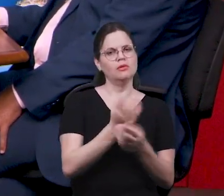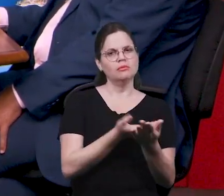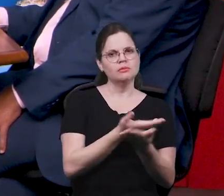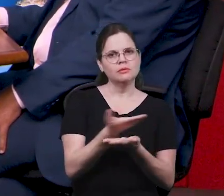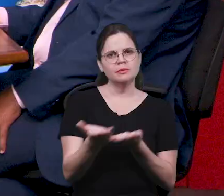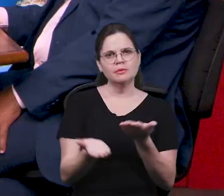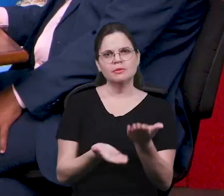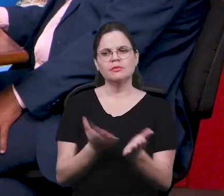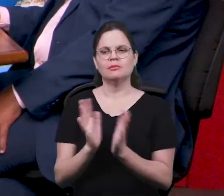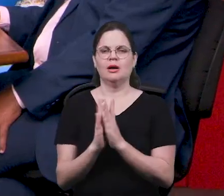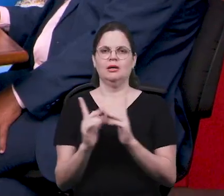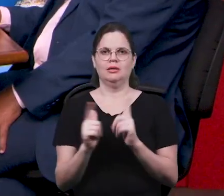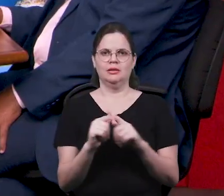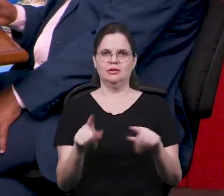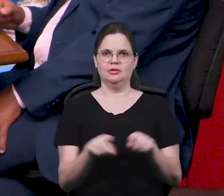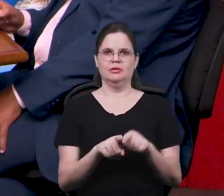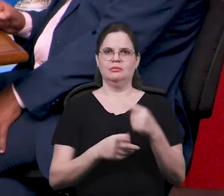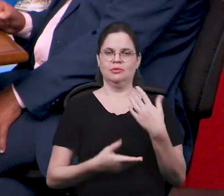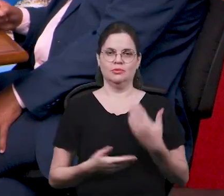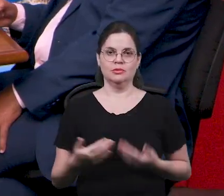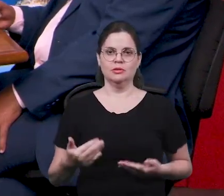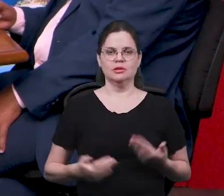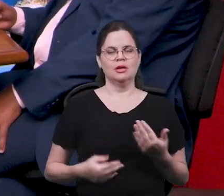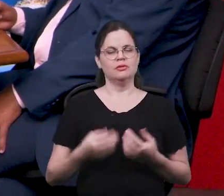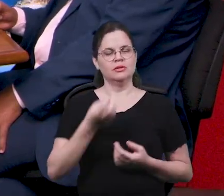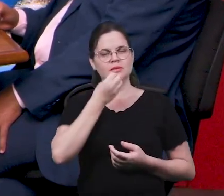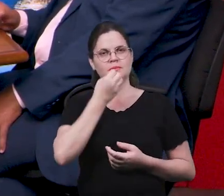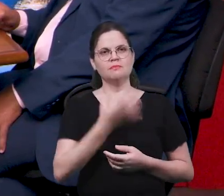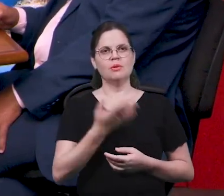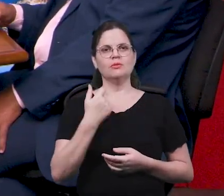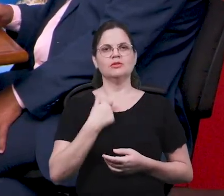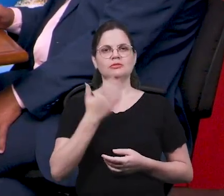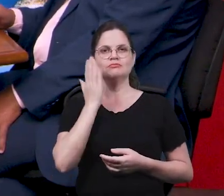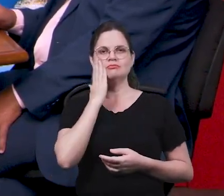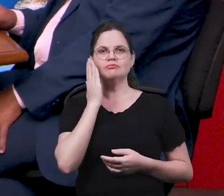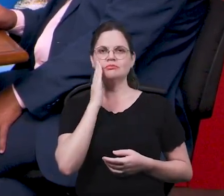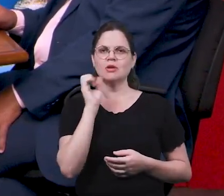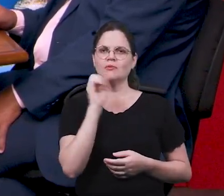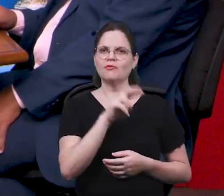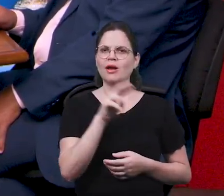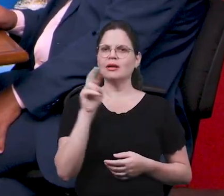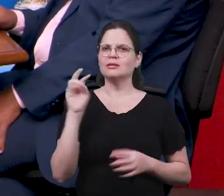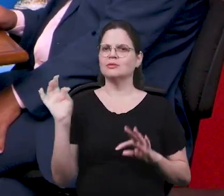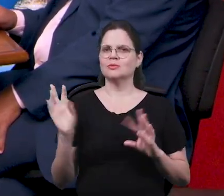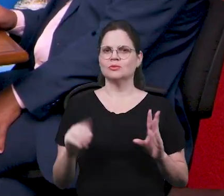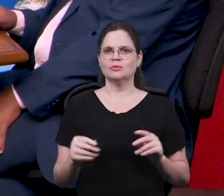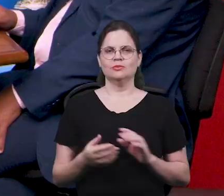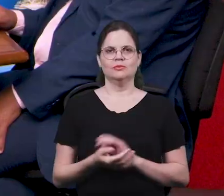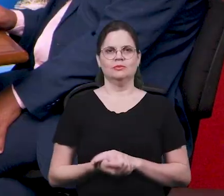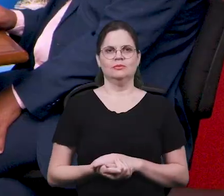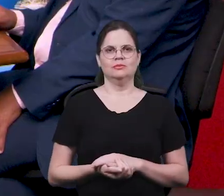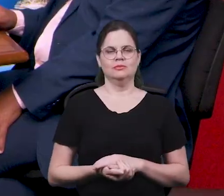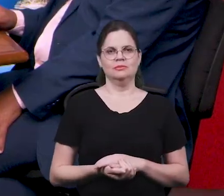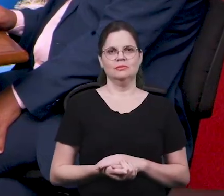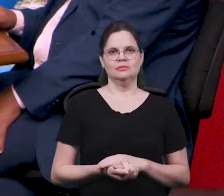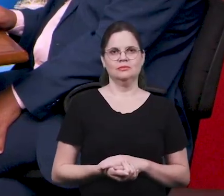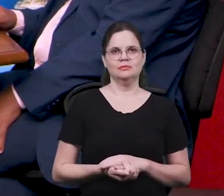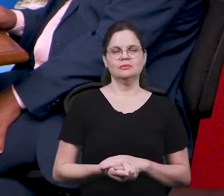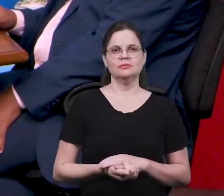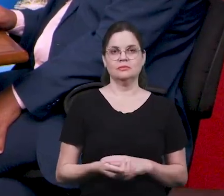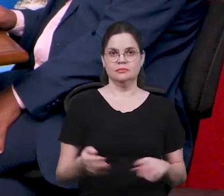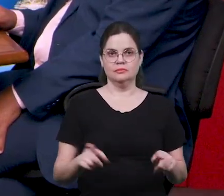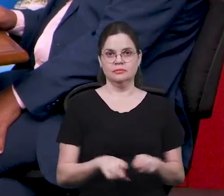do Senhor, com o rebanho. E como isso é bom a gente ver. E embora seja um trabalho, vamos dizer assim,